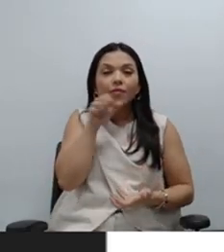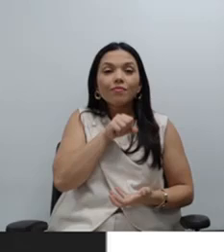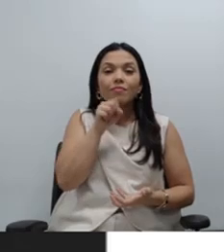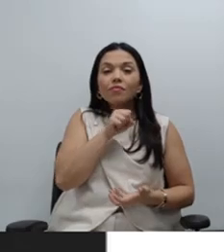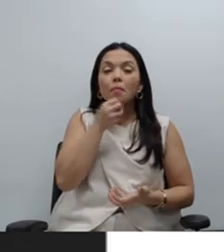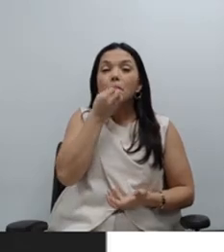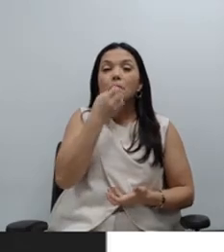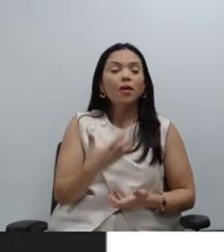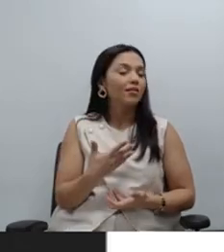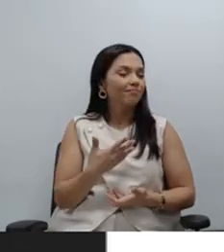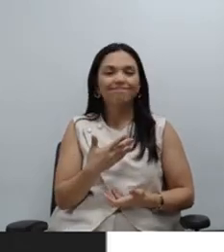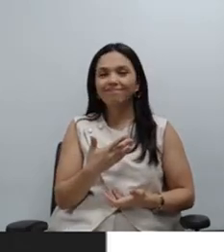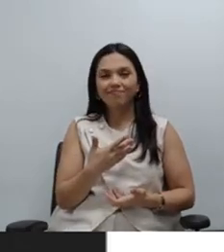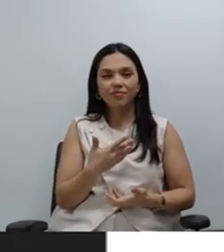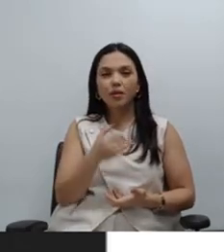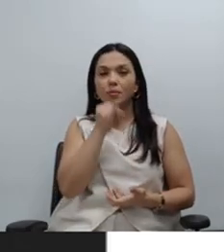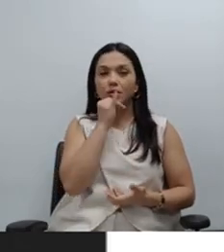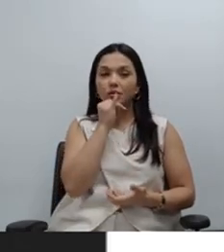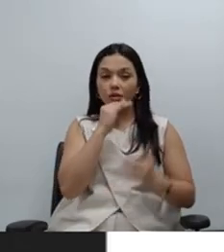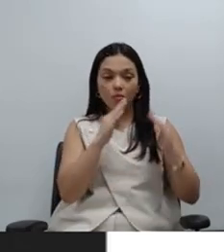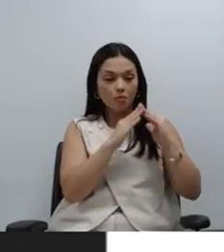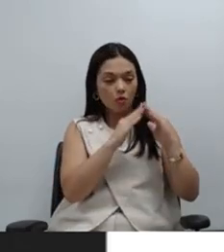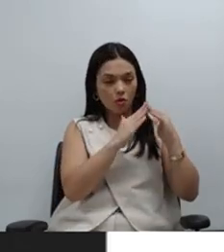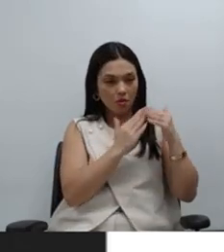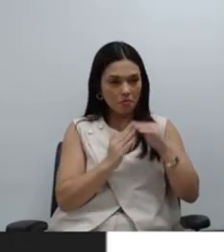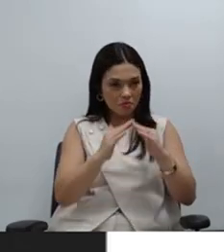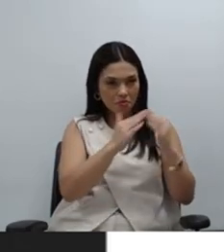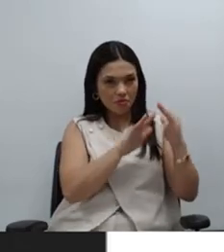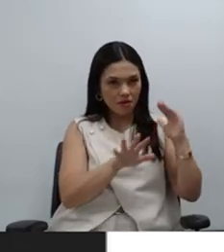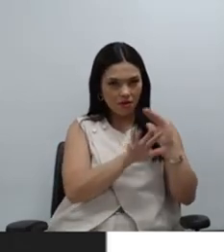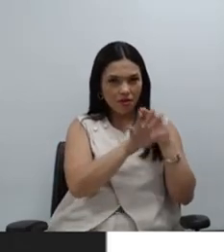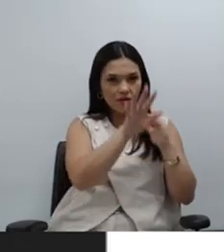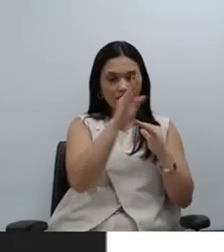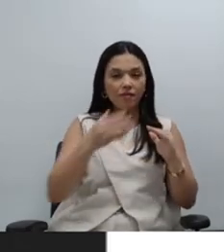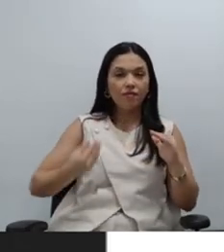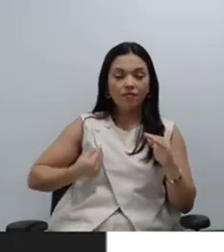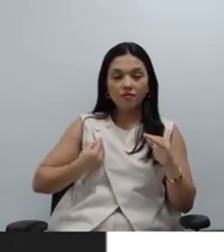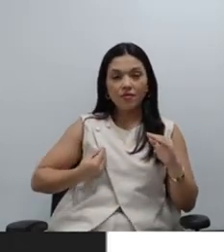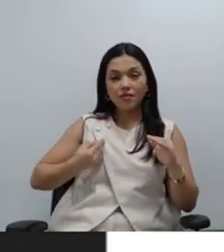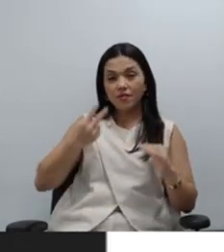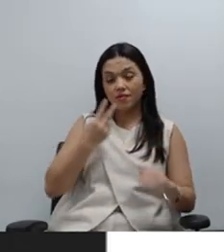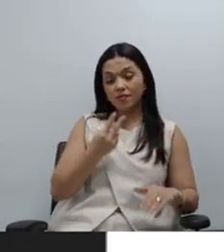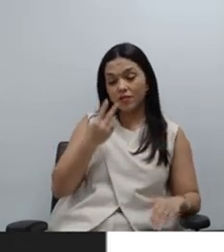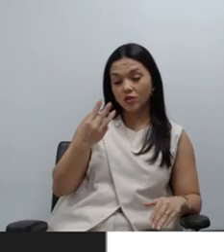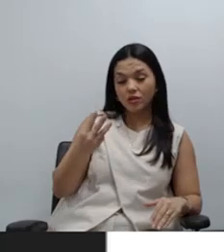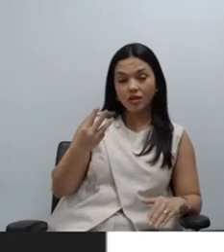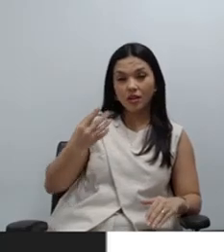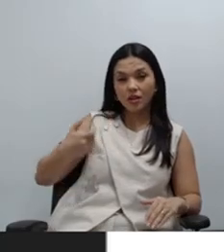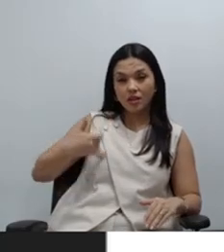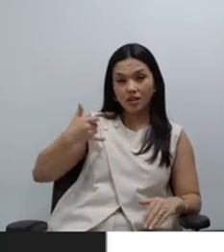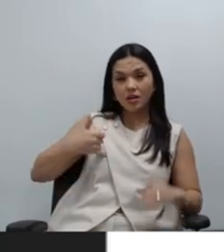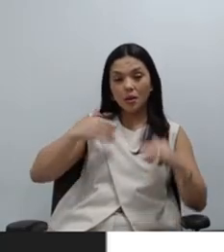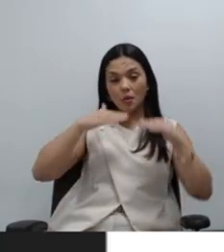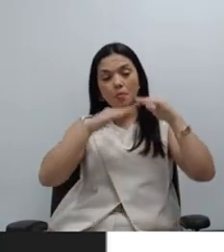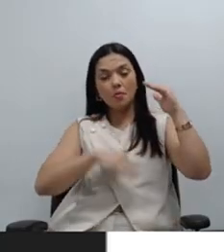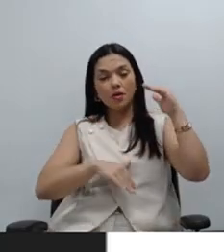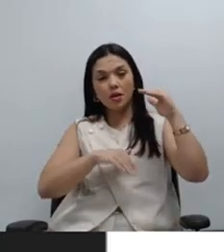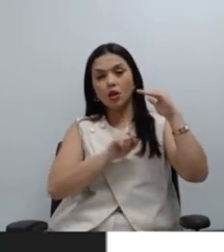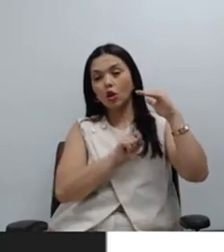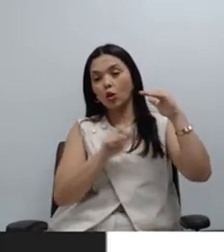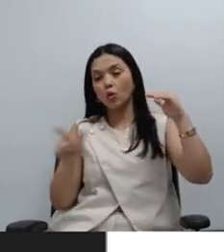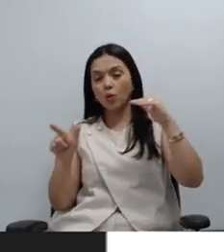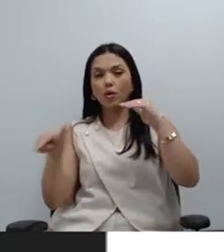onde, por exemplo, quem mora na periferia vive até 23 anos a menos do que o morador de uma